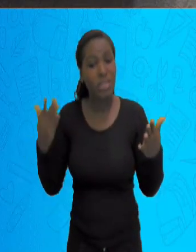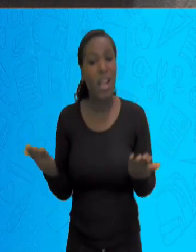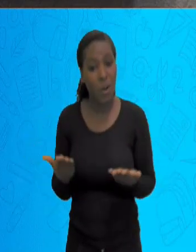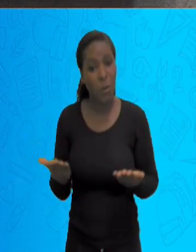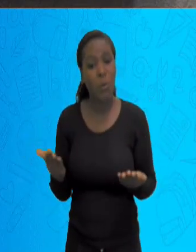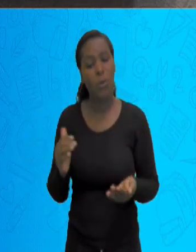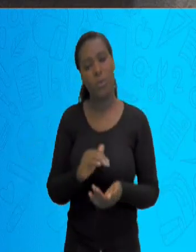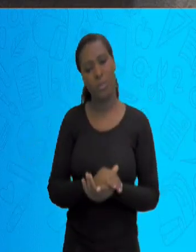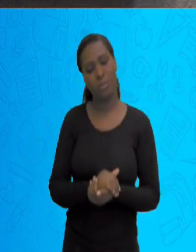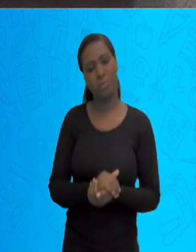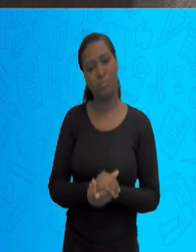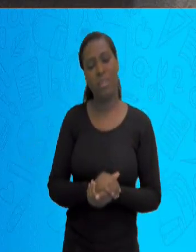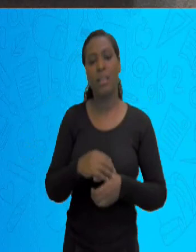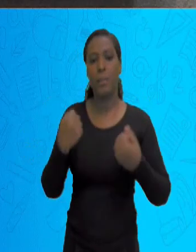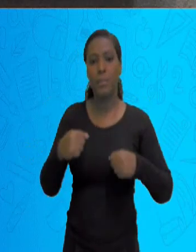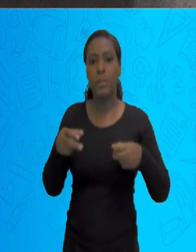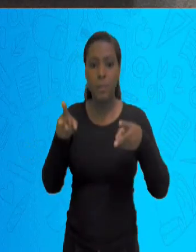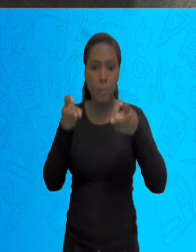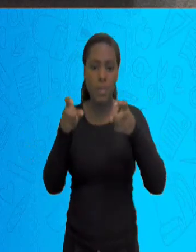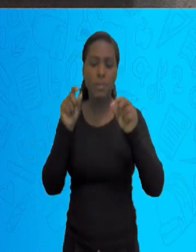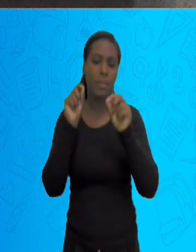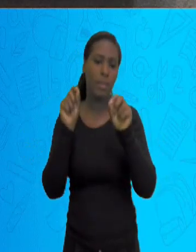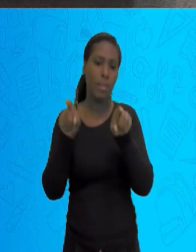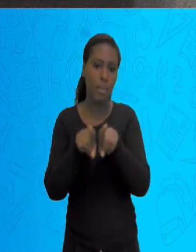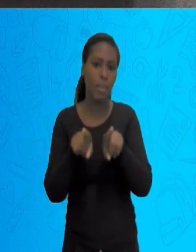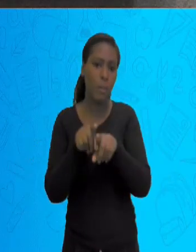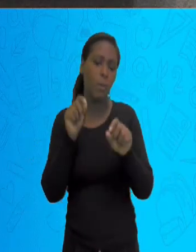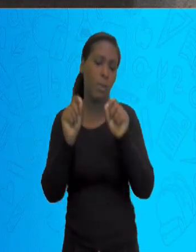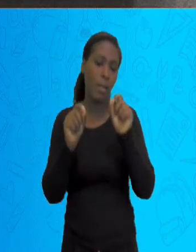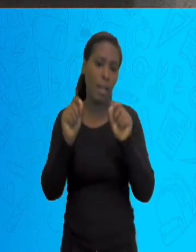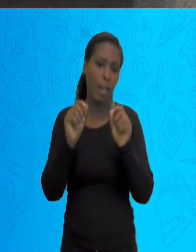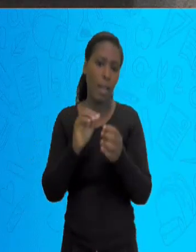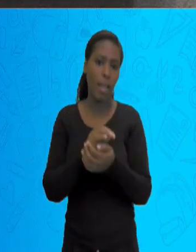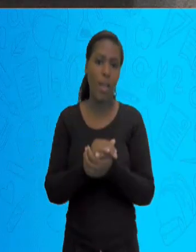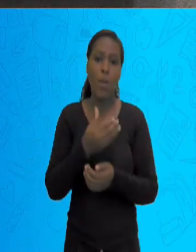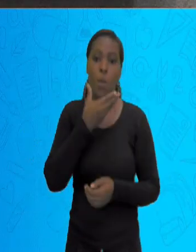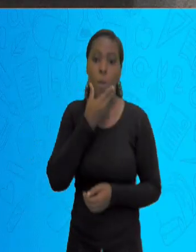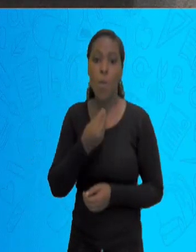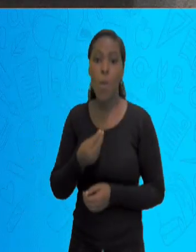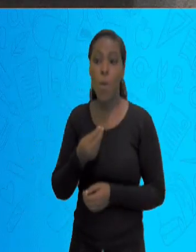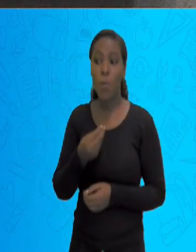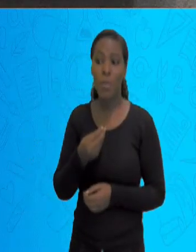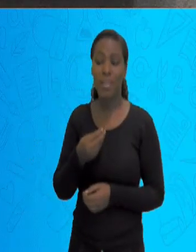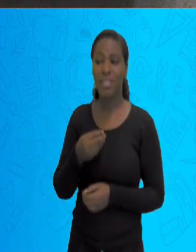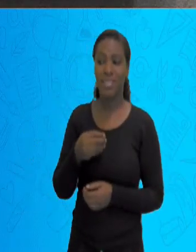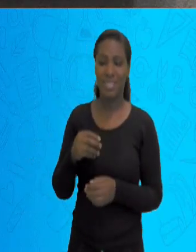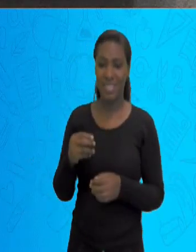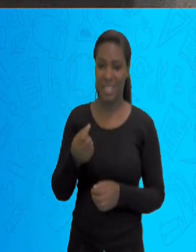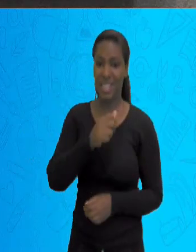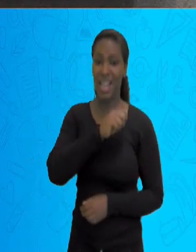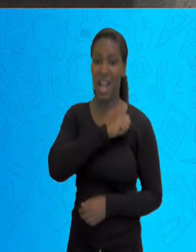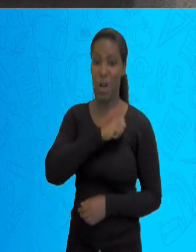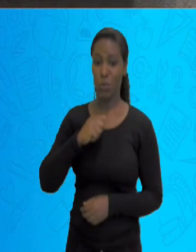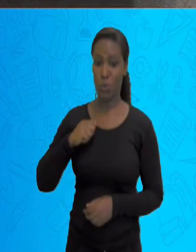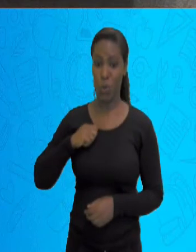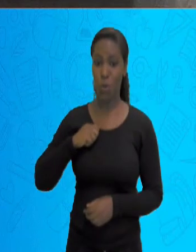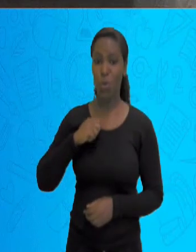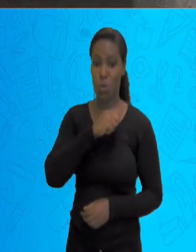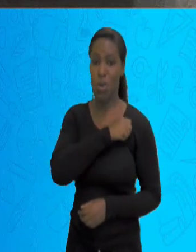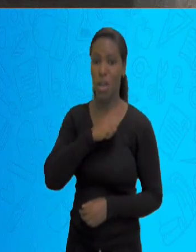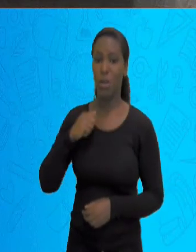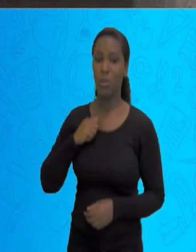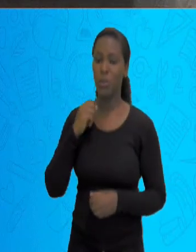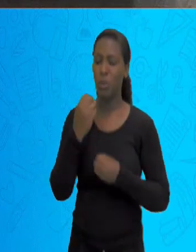aqui que esse poema foi escrito por Carlos Drummond. E Carlos Drummond, ele estava vivendo